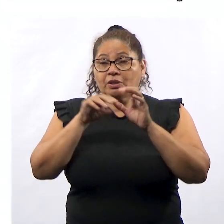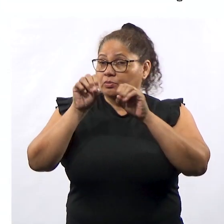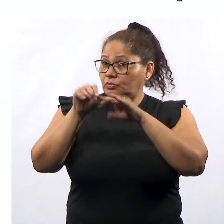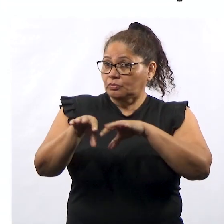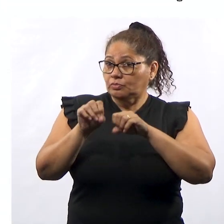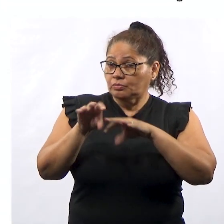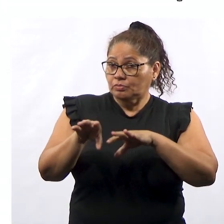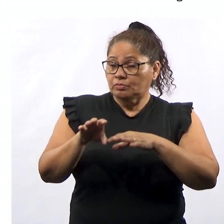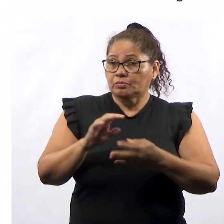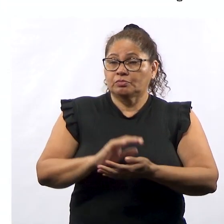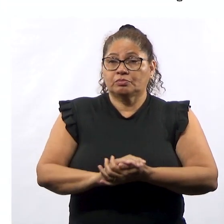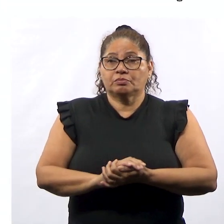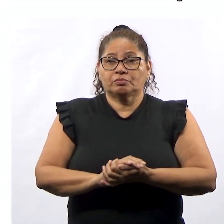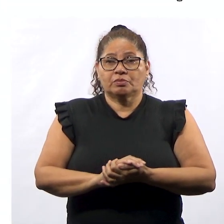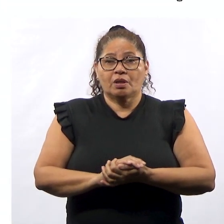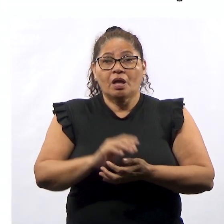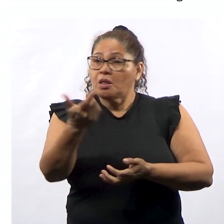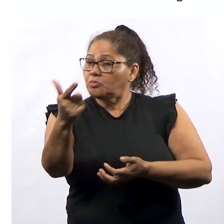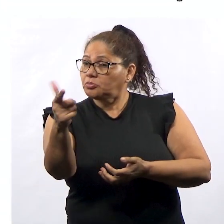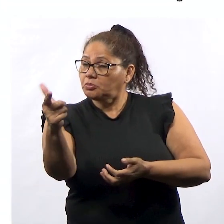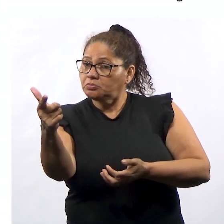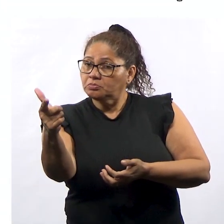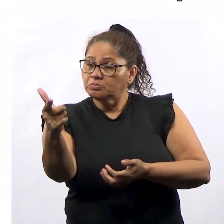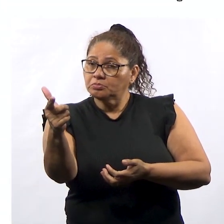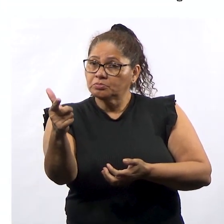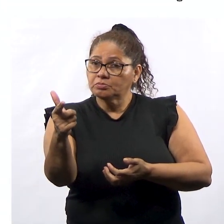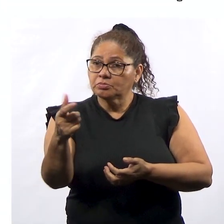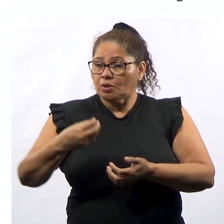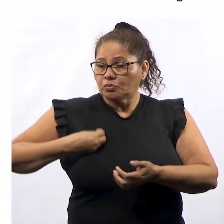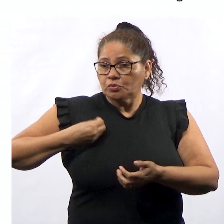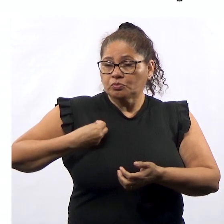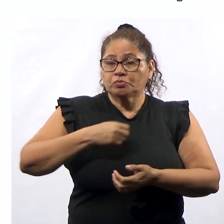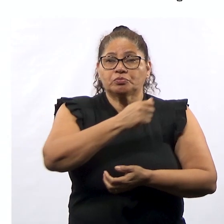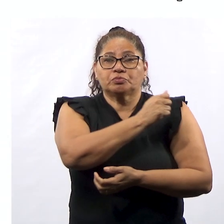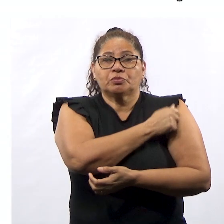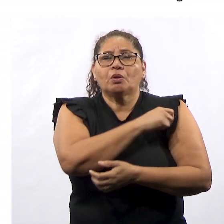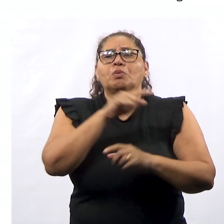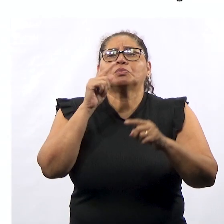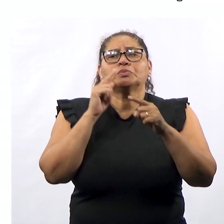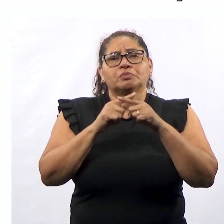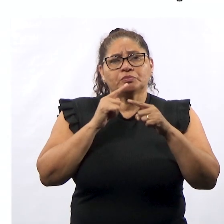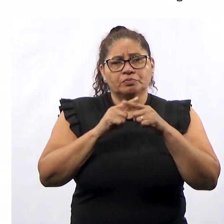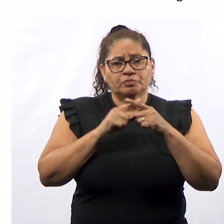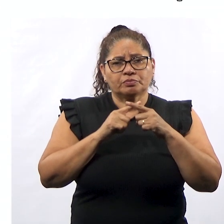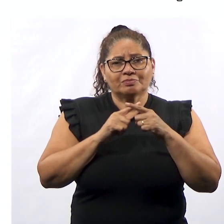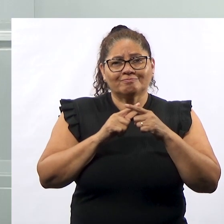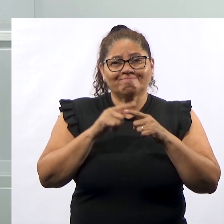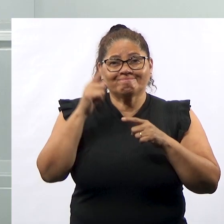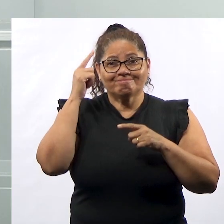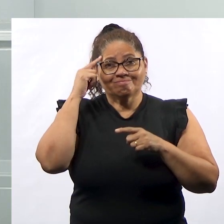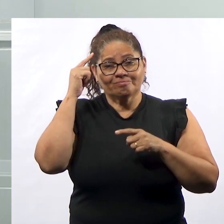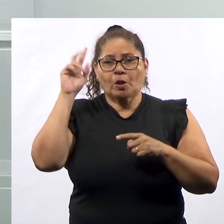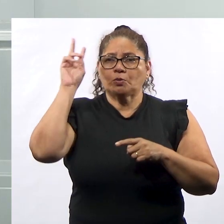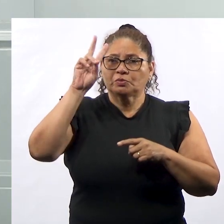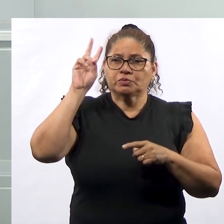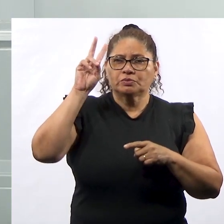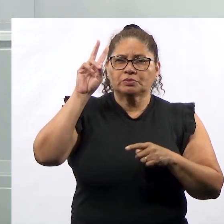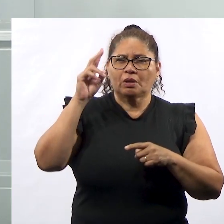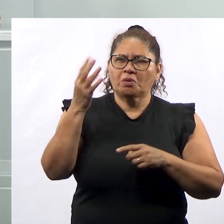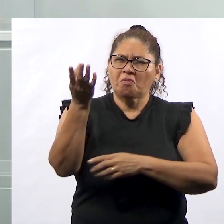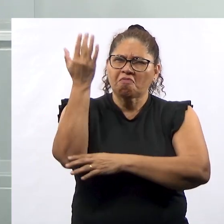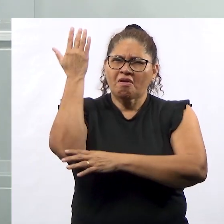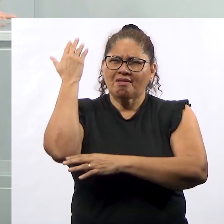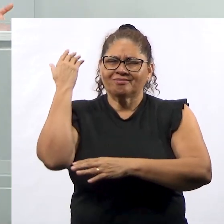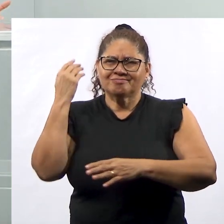ensinei não possui com a vida dos meus alunos? Por quê? Eu não sei se vocês lembram, mas por muito tempo na